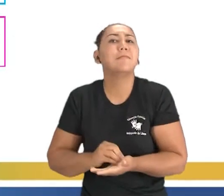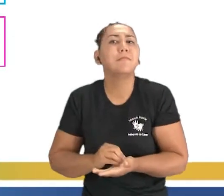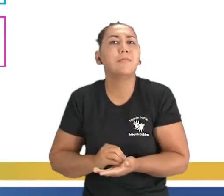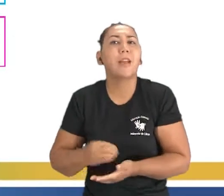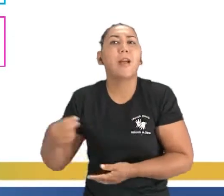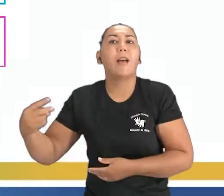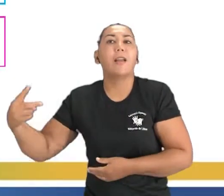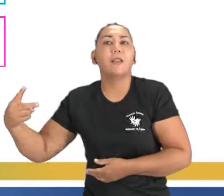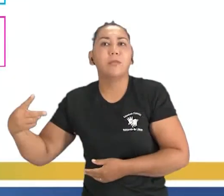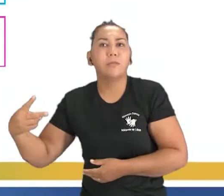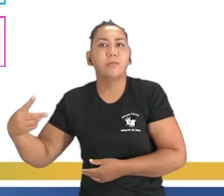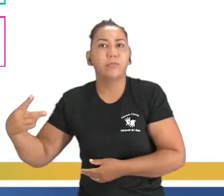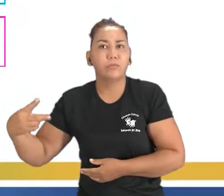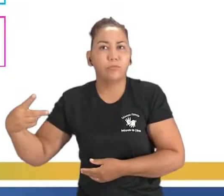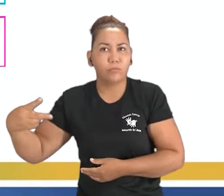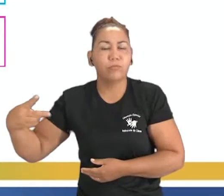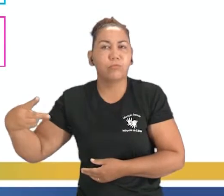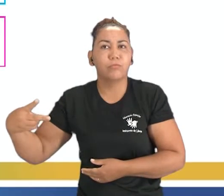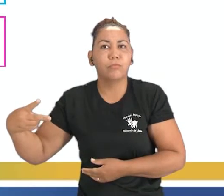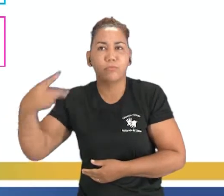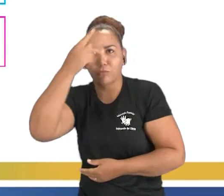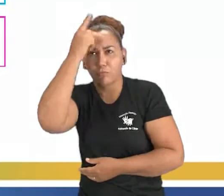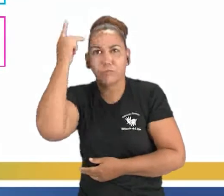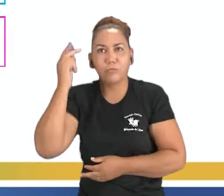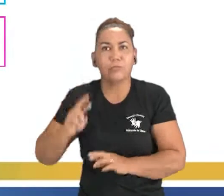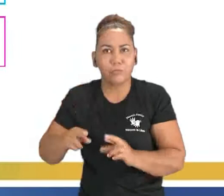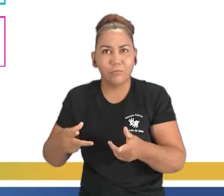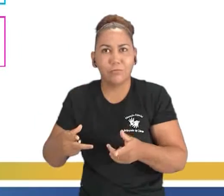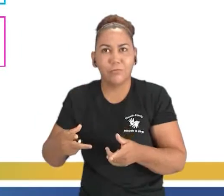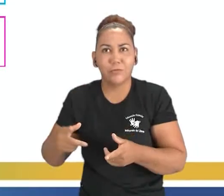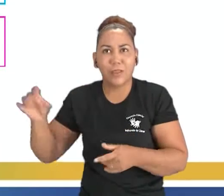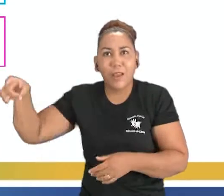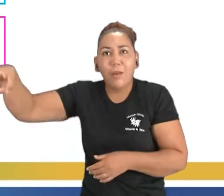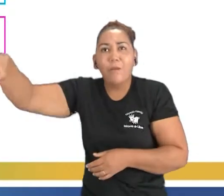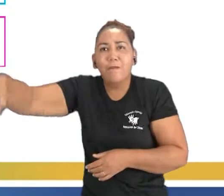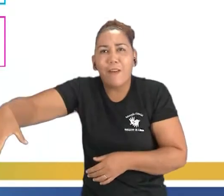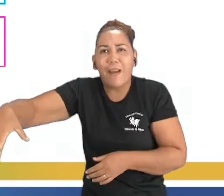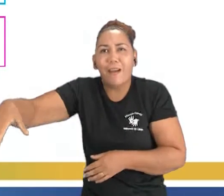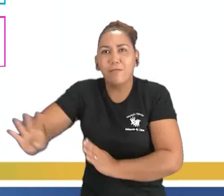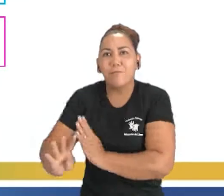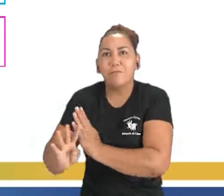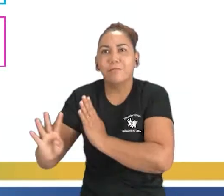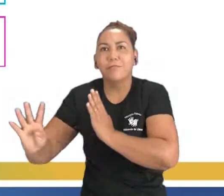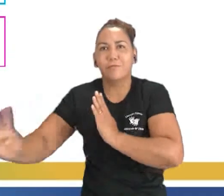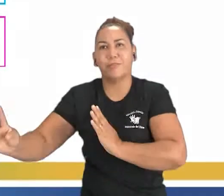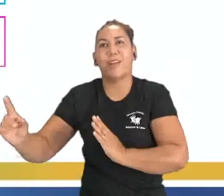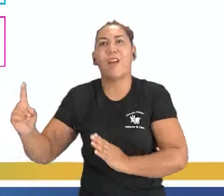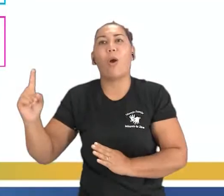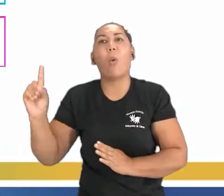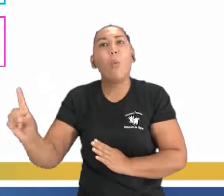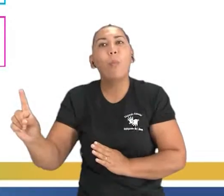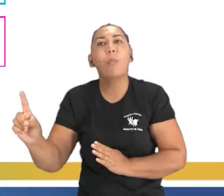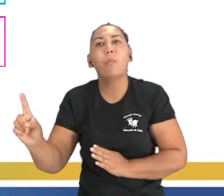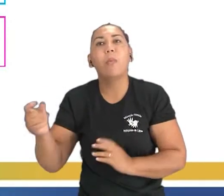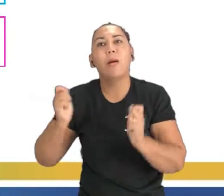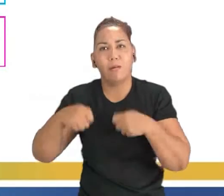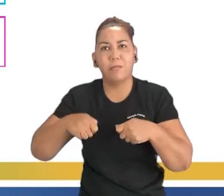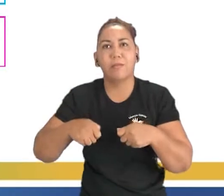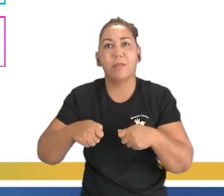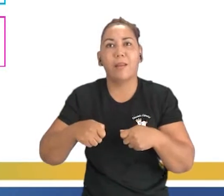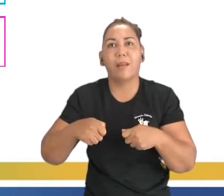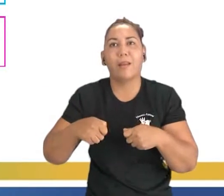2 pessoas diferentes aí. E para o último lugar, só nos resta uma pessoa, né, uma possibilidade.